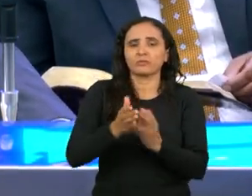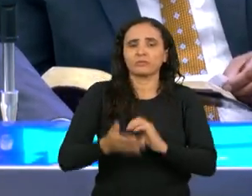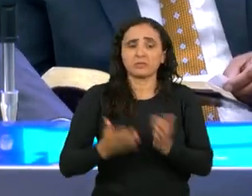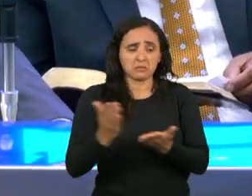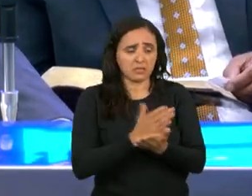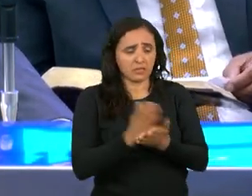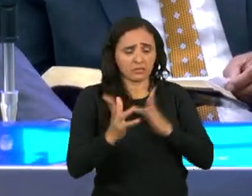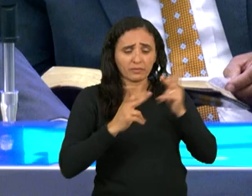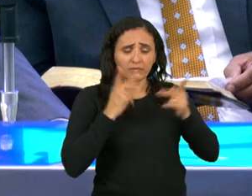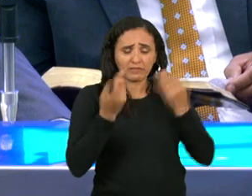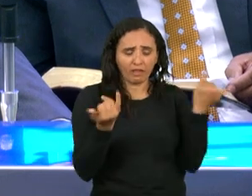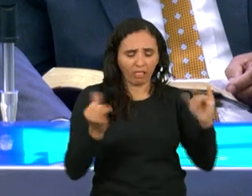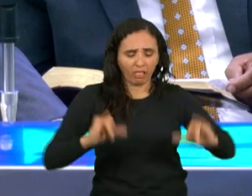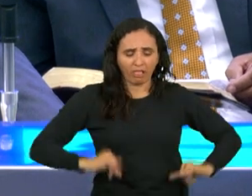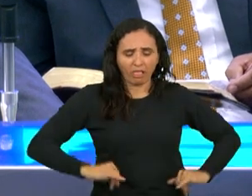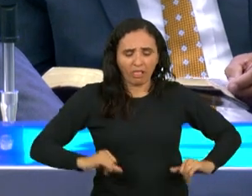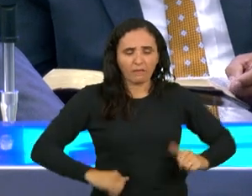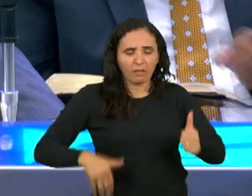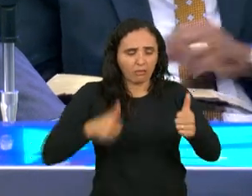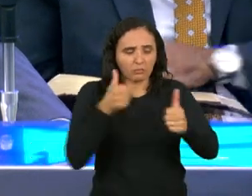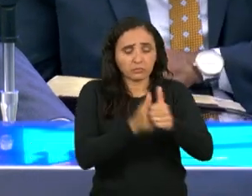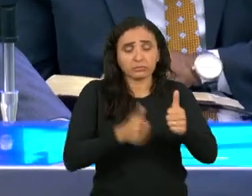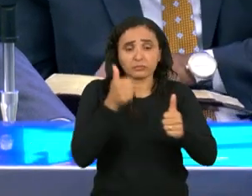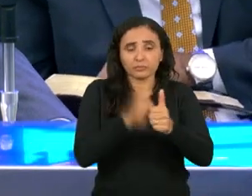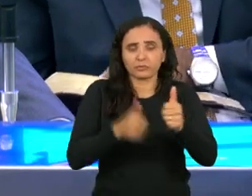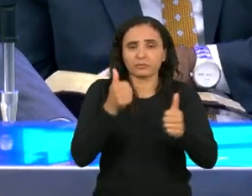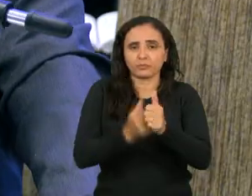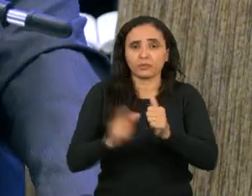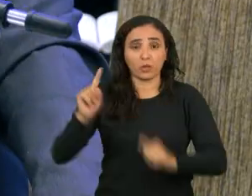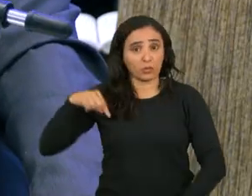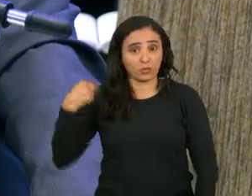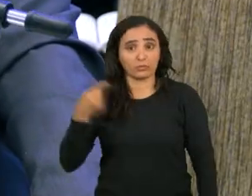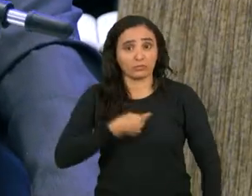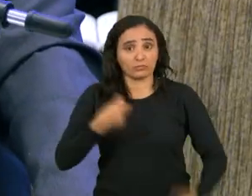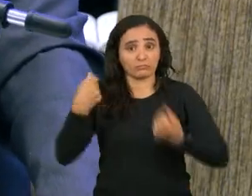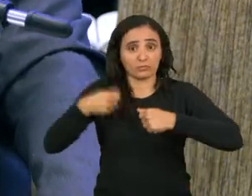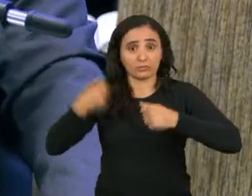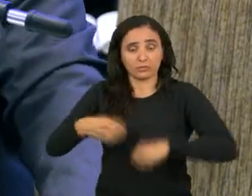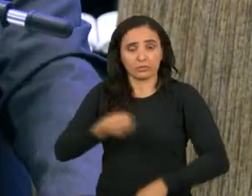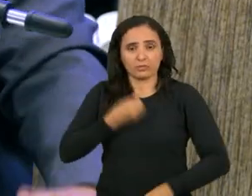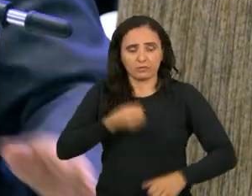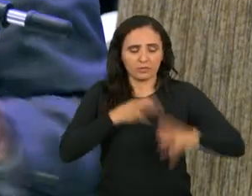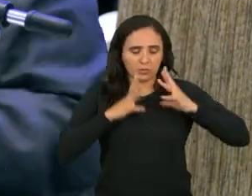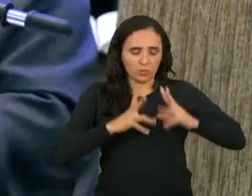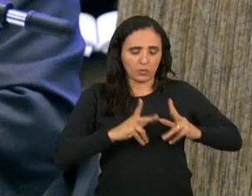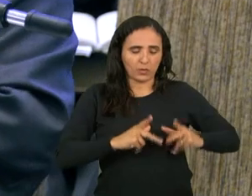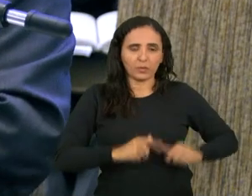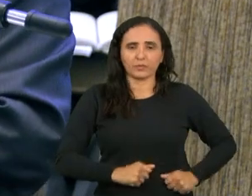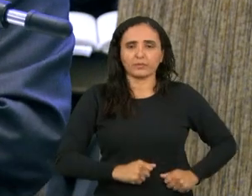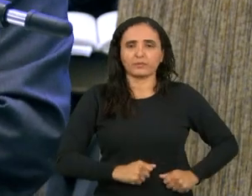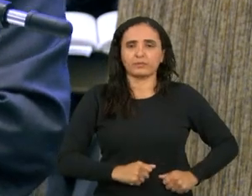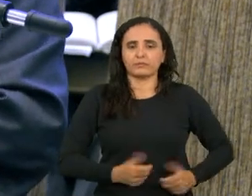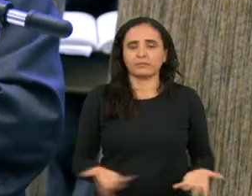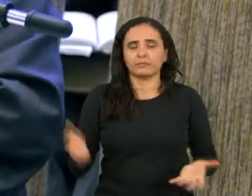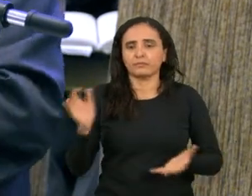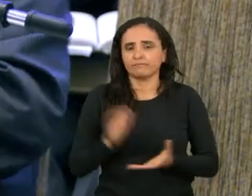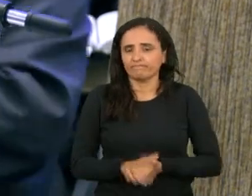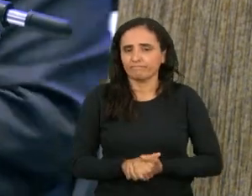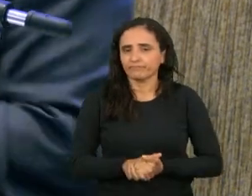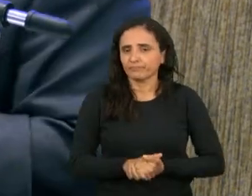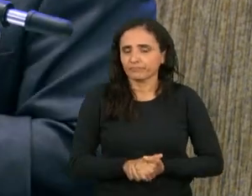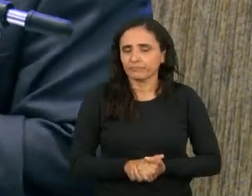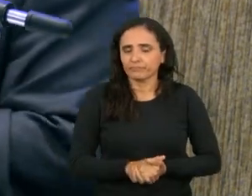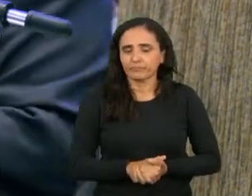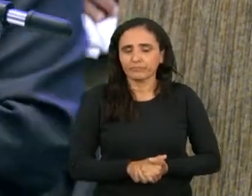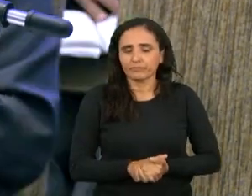perseguição por essa postura de santidade e o apóstolo diz que o mundo vai nos perseguir veja aí no